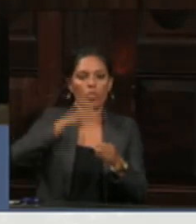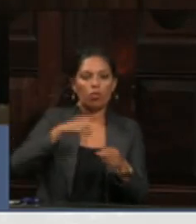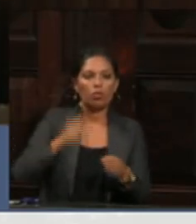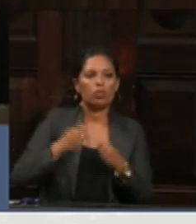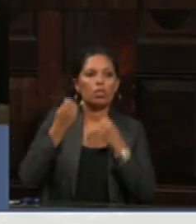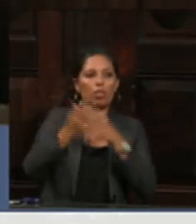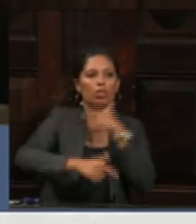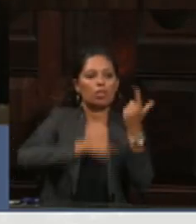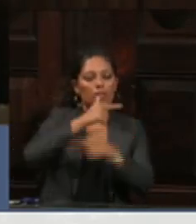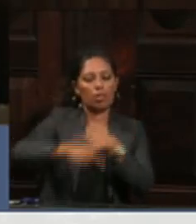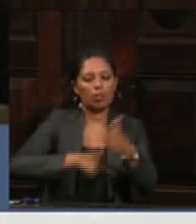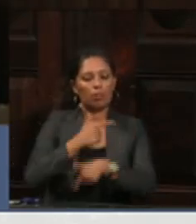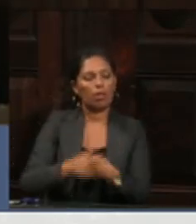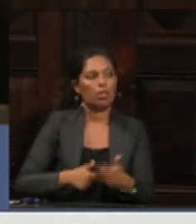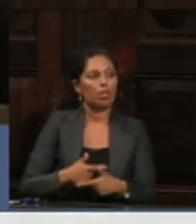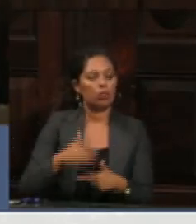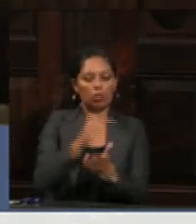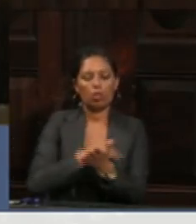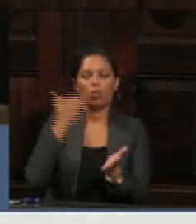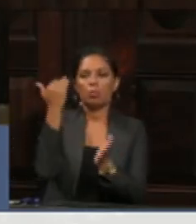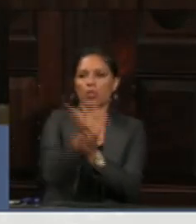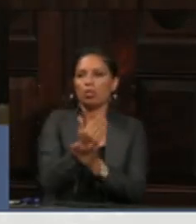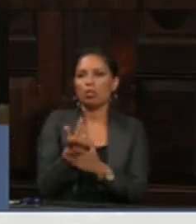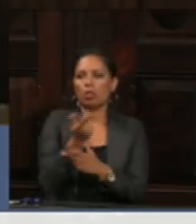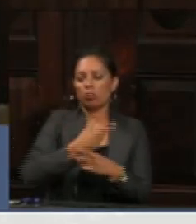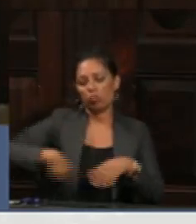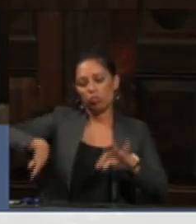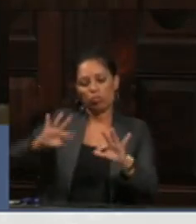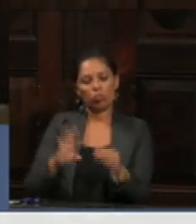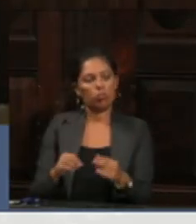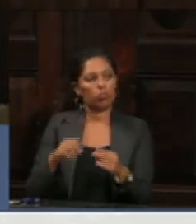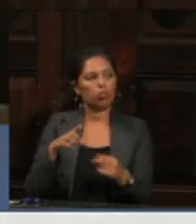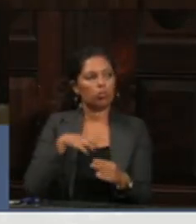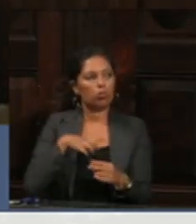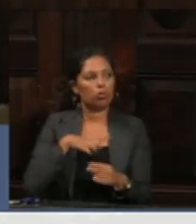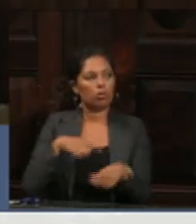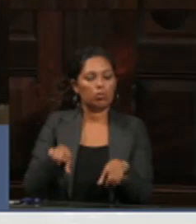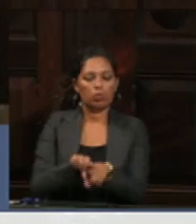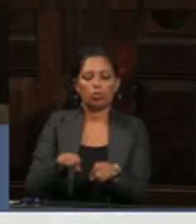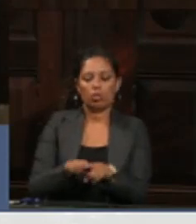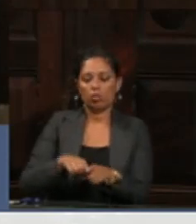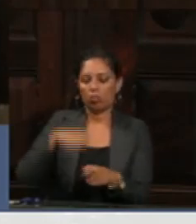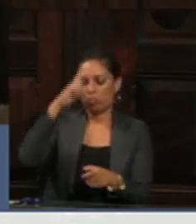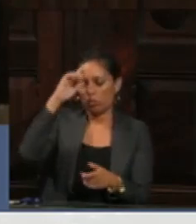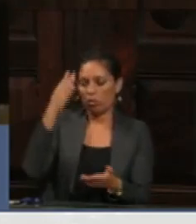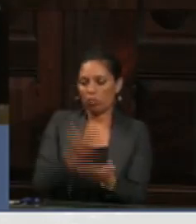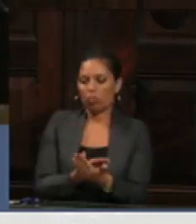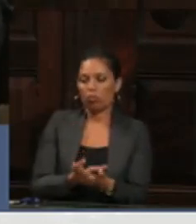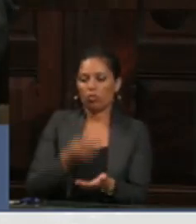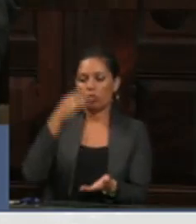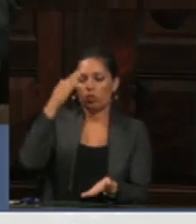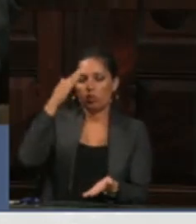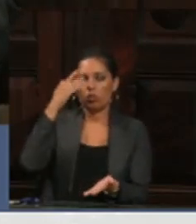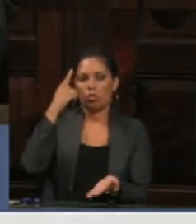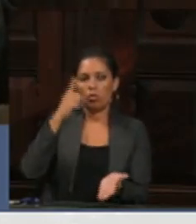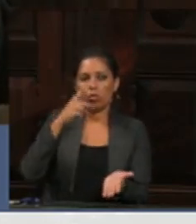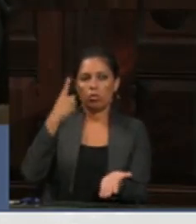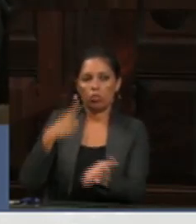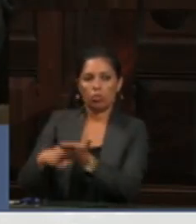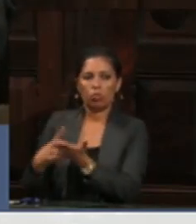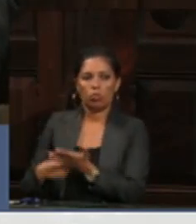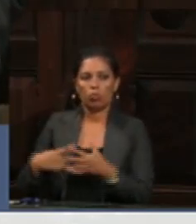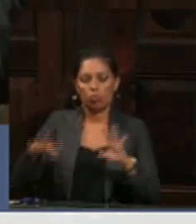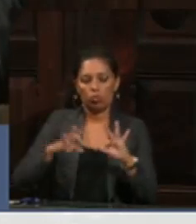empregos. Tudo isso nós temos o nosso compromisso aqui nessa casa e eu tenho certeza que os